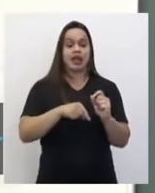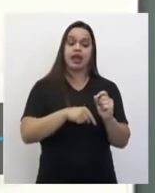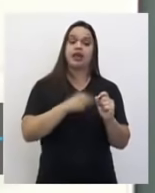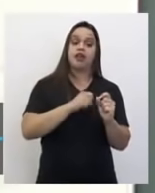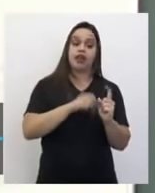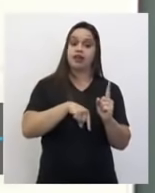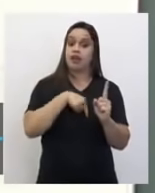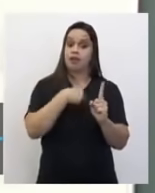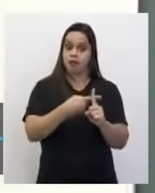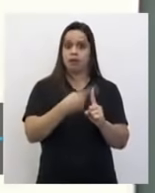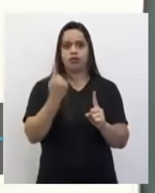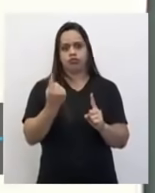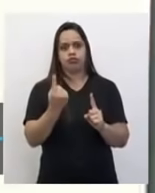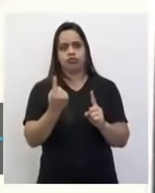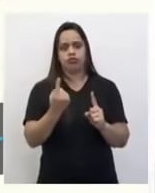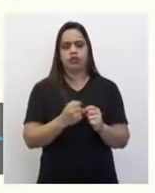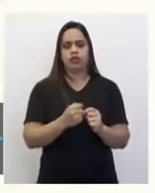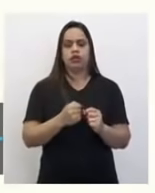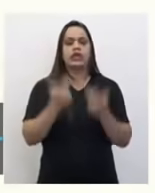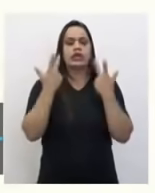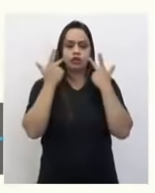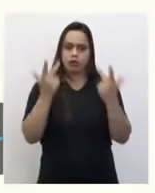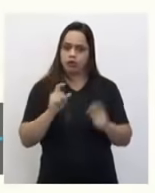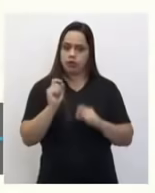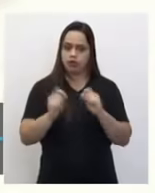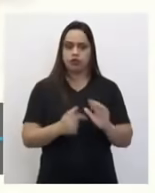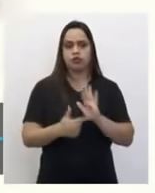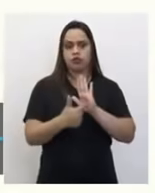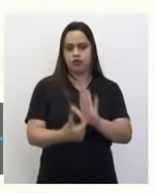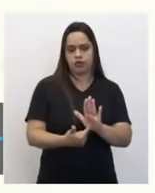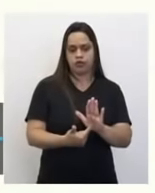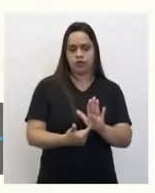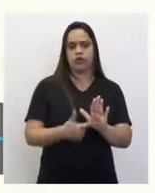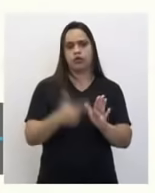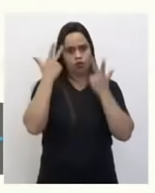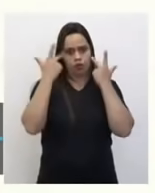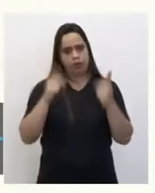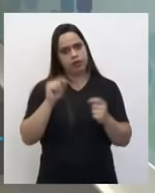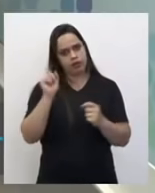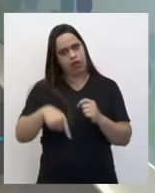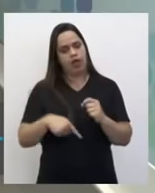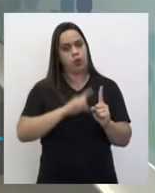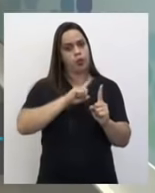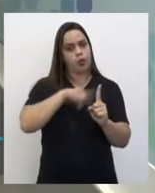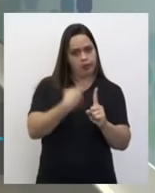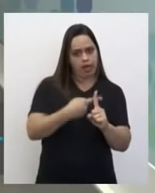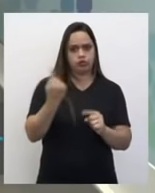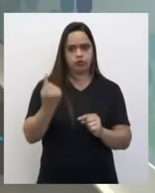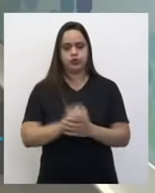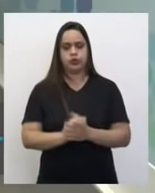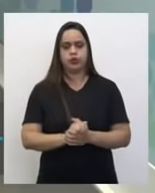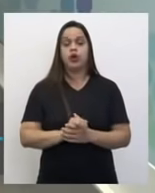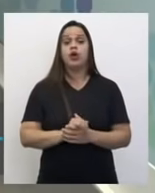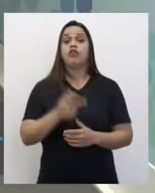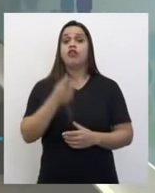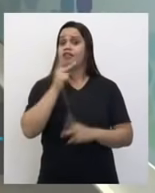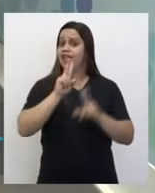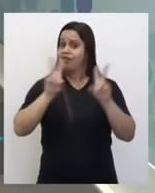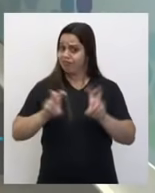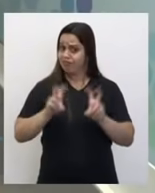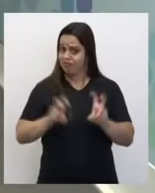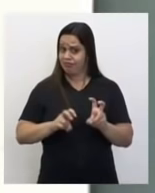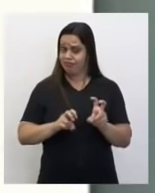é de um em um, tá? Normalmente aqui ele vai de um em um. Quando a gente vai falar do binário,